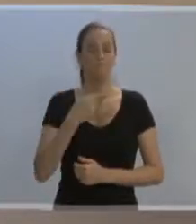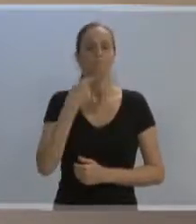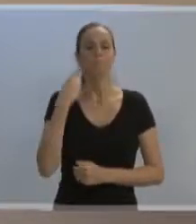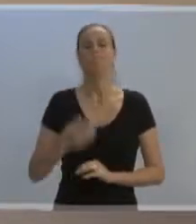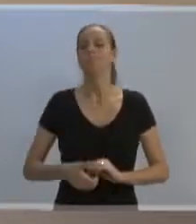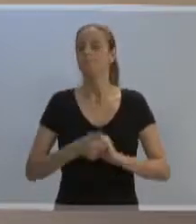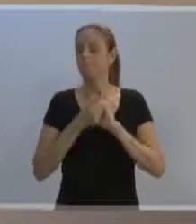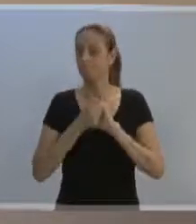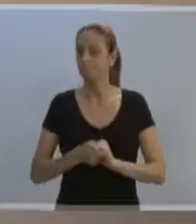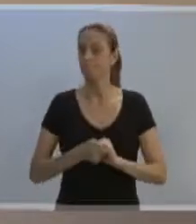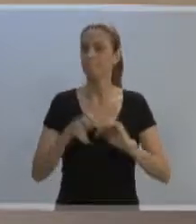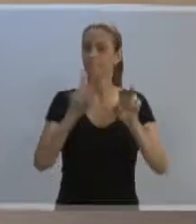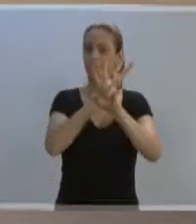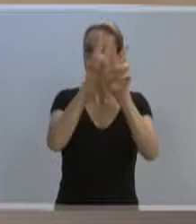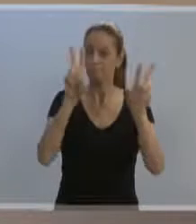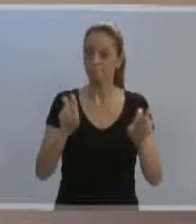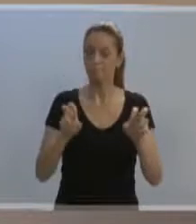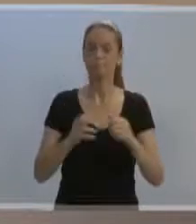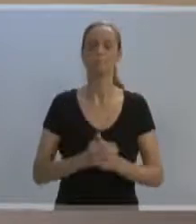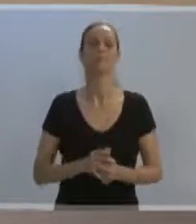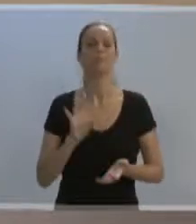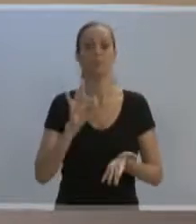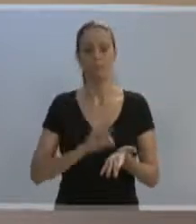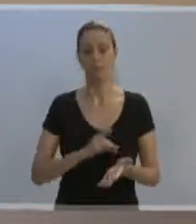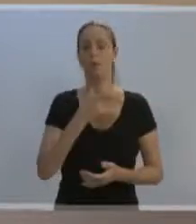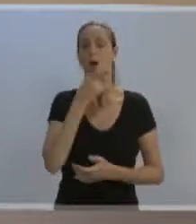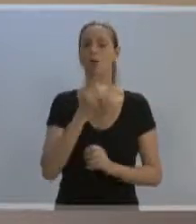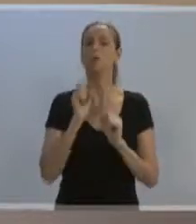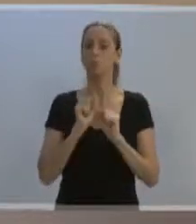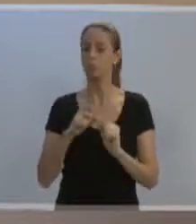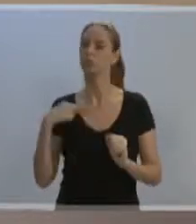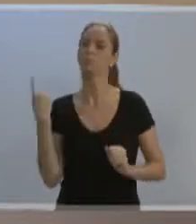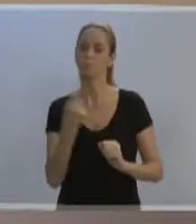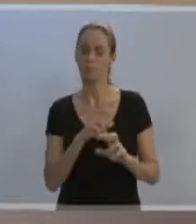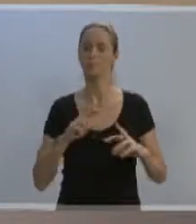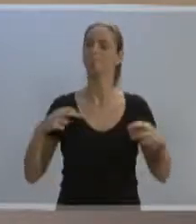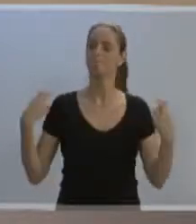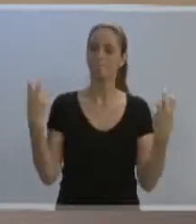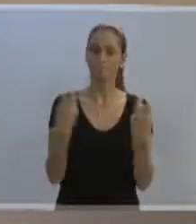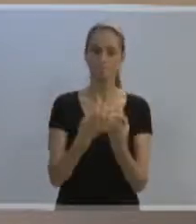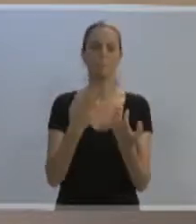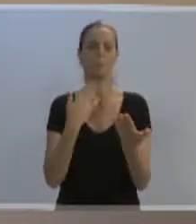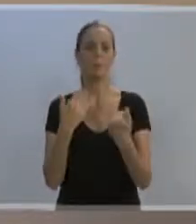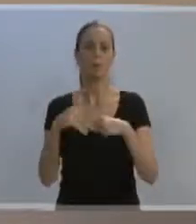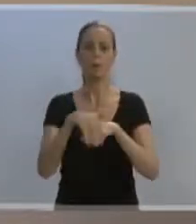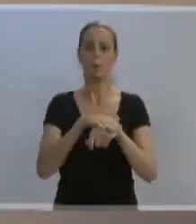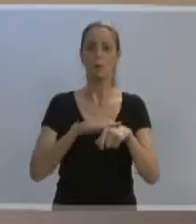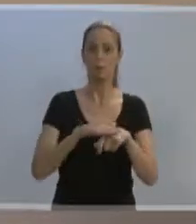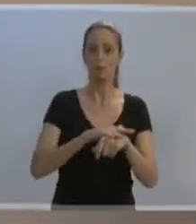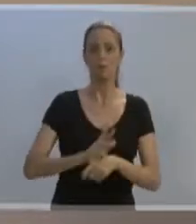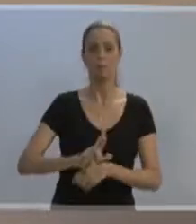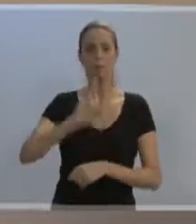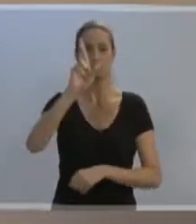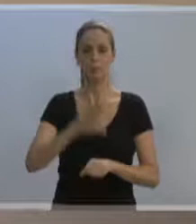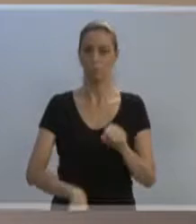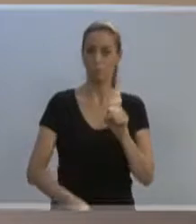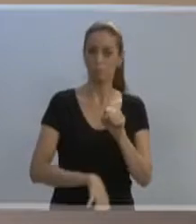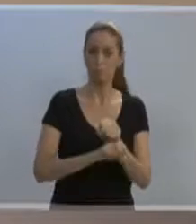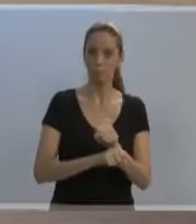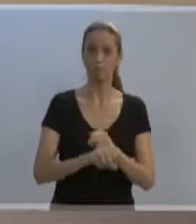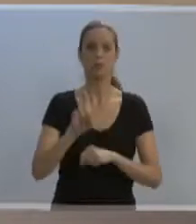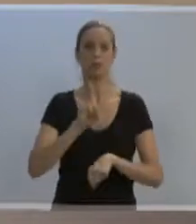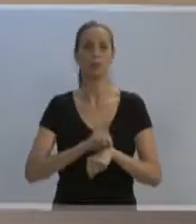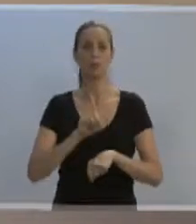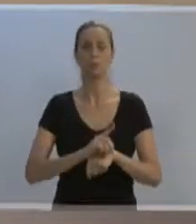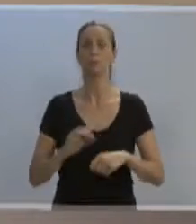e dizer também que eu acho que nós podemos sentar pra conversar com os responsáveis aí o diretor